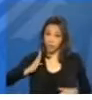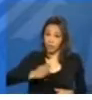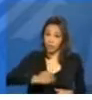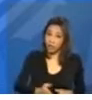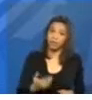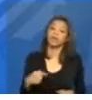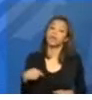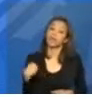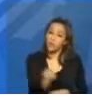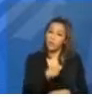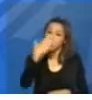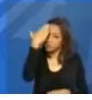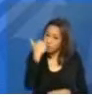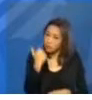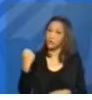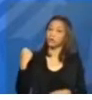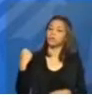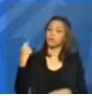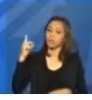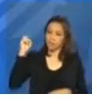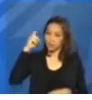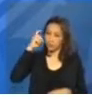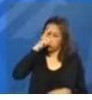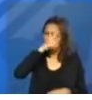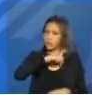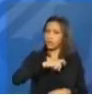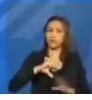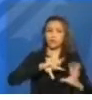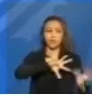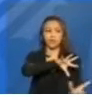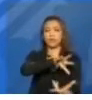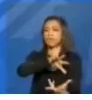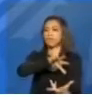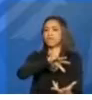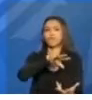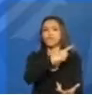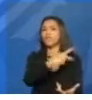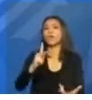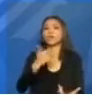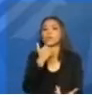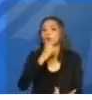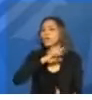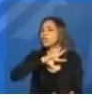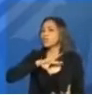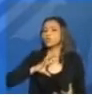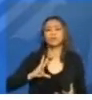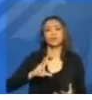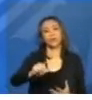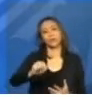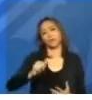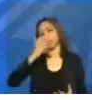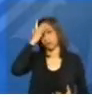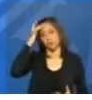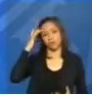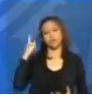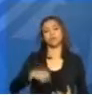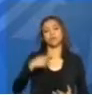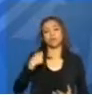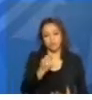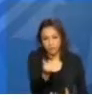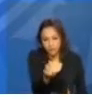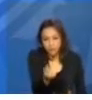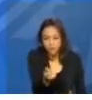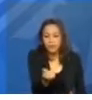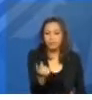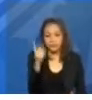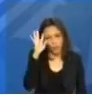da dificuldade de todas as pessoas que precisam muito desses recursos. Para finalizar, o